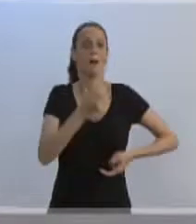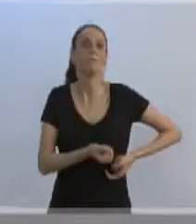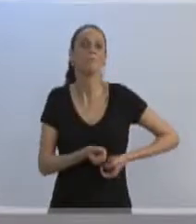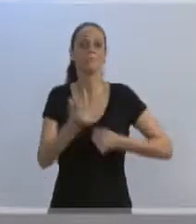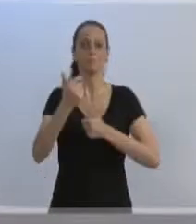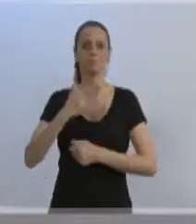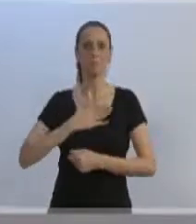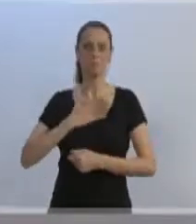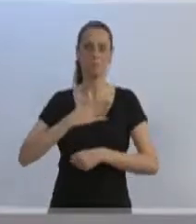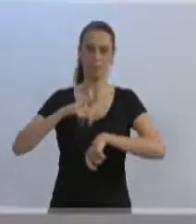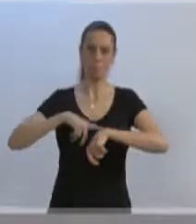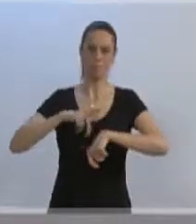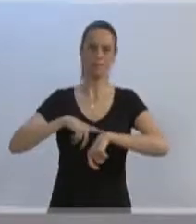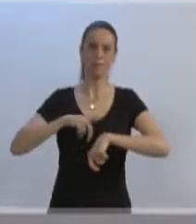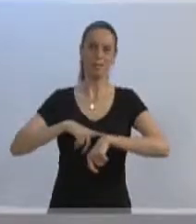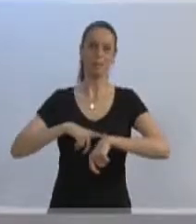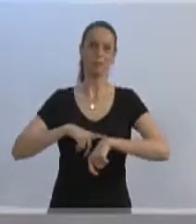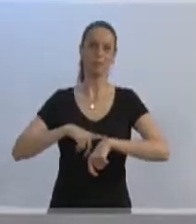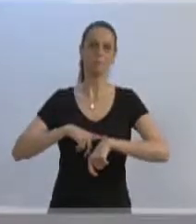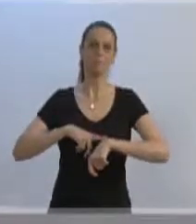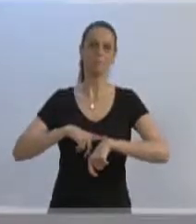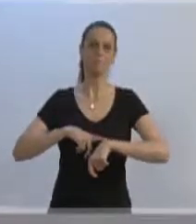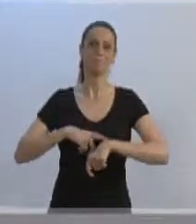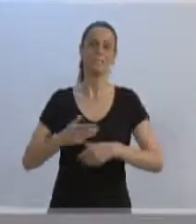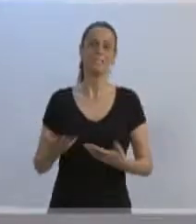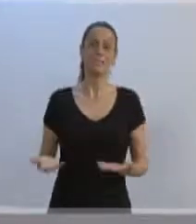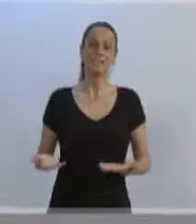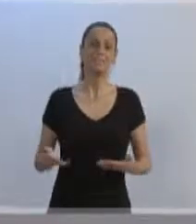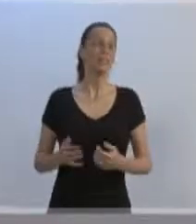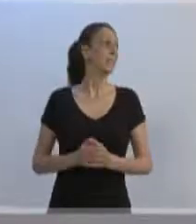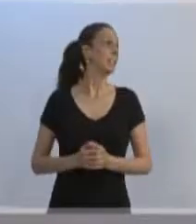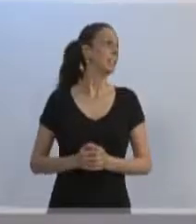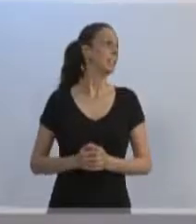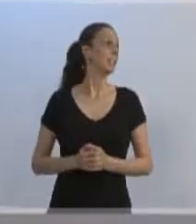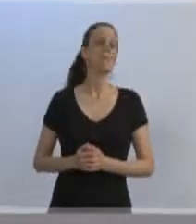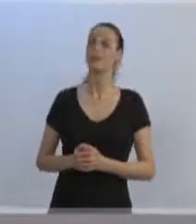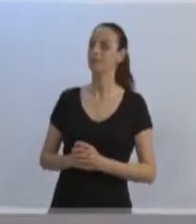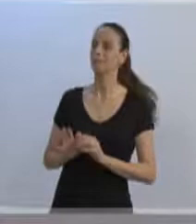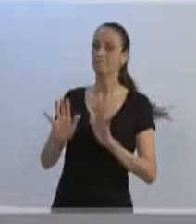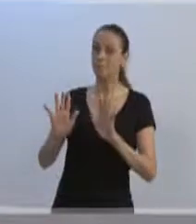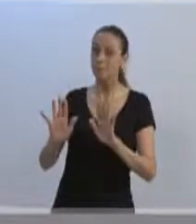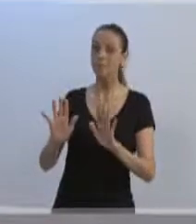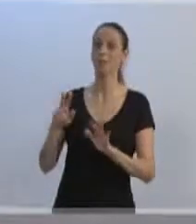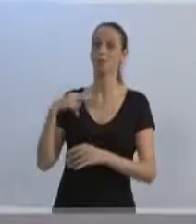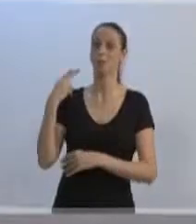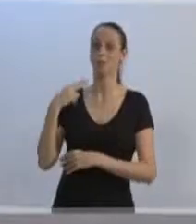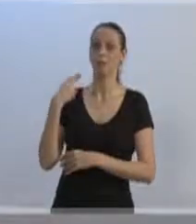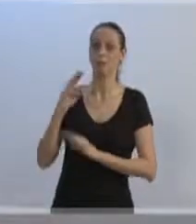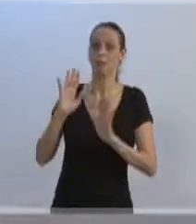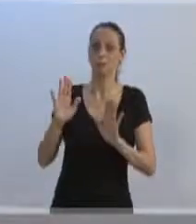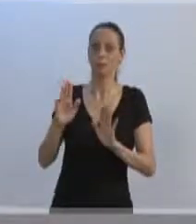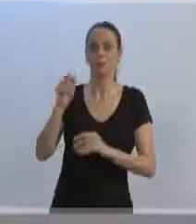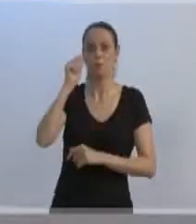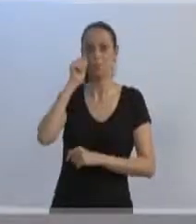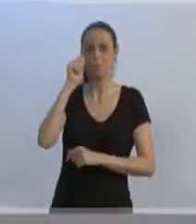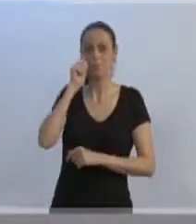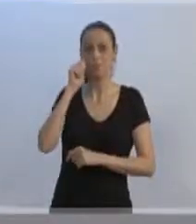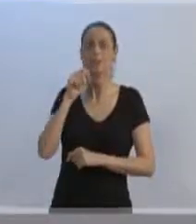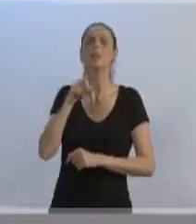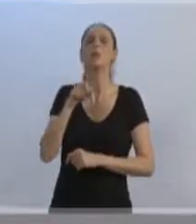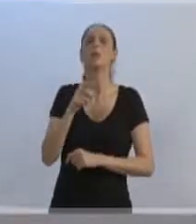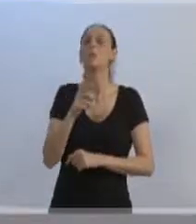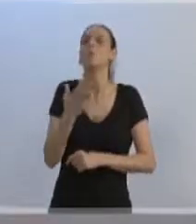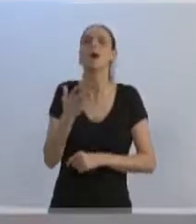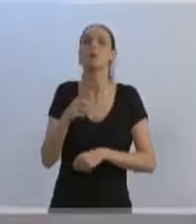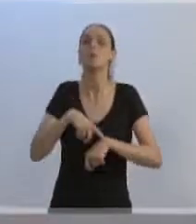passou inclusive o nosso assessor de menor e seus vetores vereador é a a assumir seria quantos